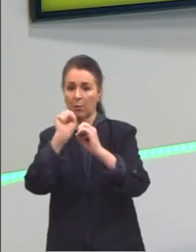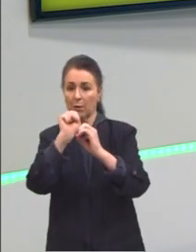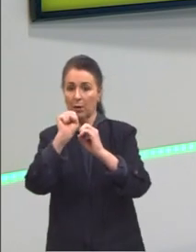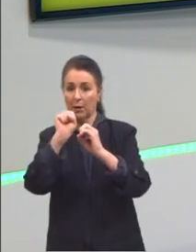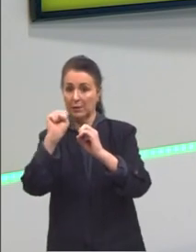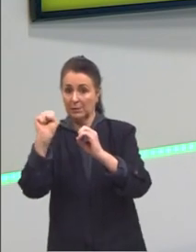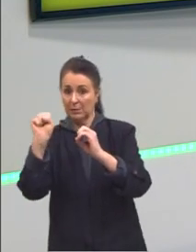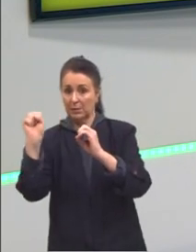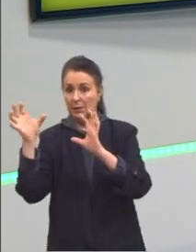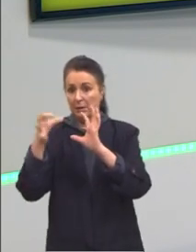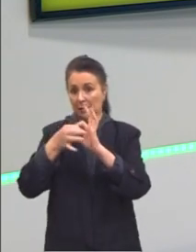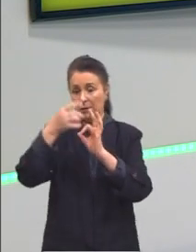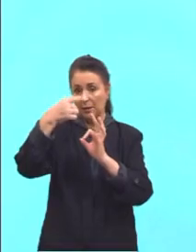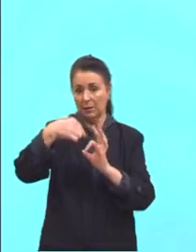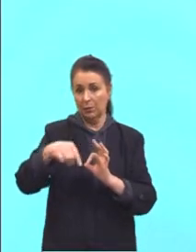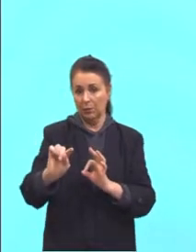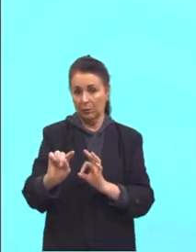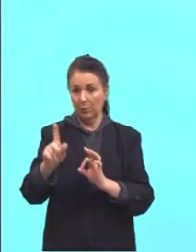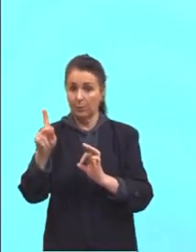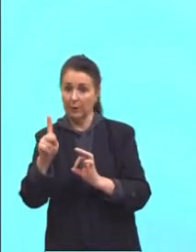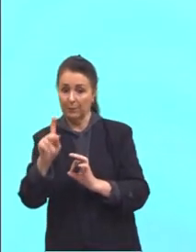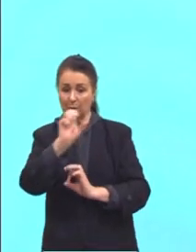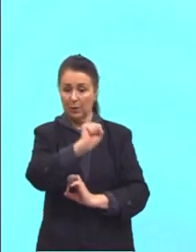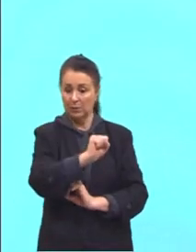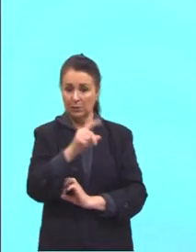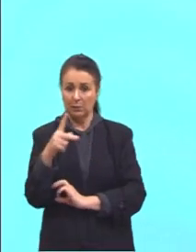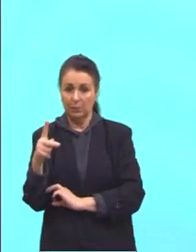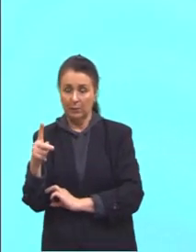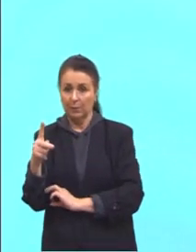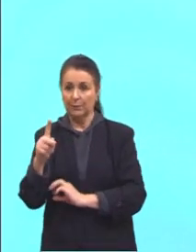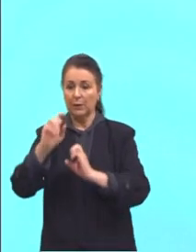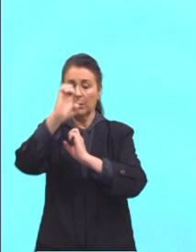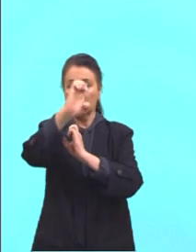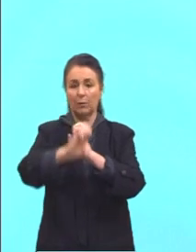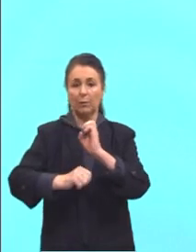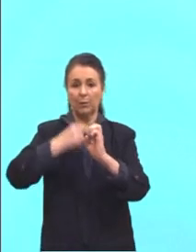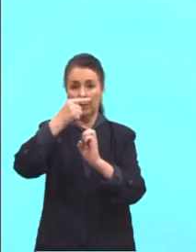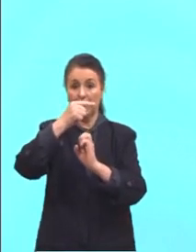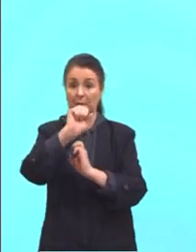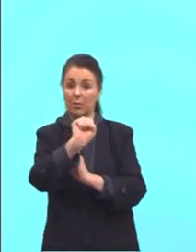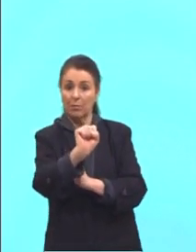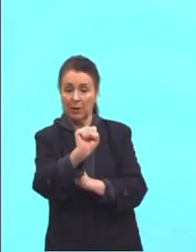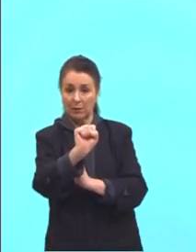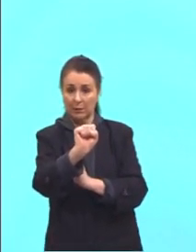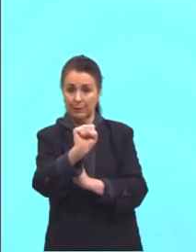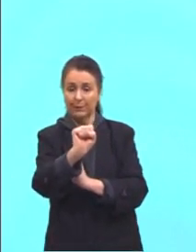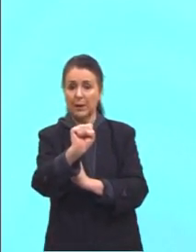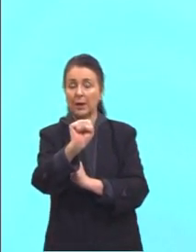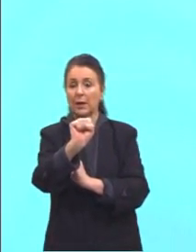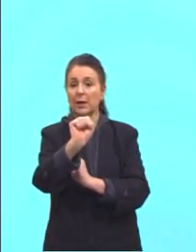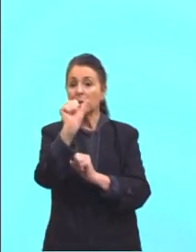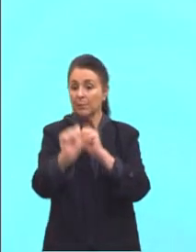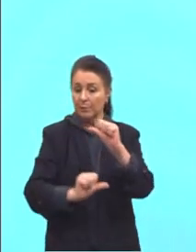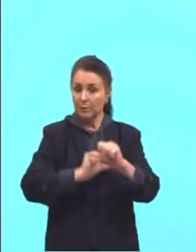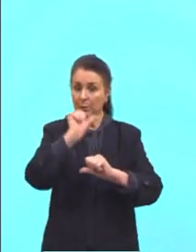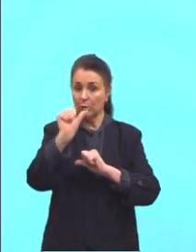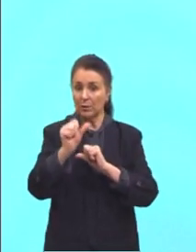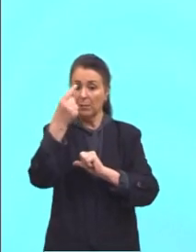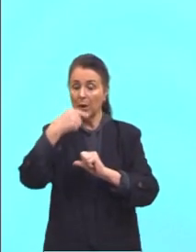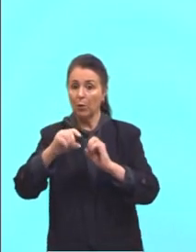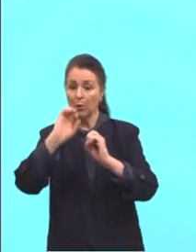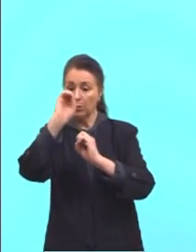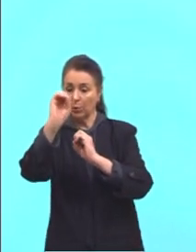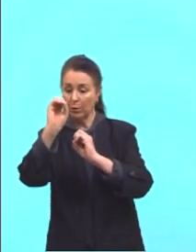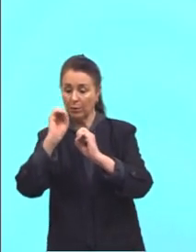consegue se ligar orbital P então este elétron do Orbital S ele vai migrar para esse